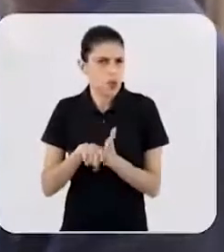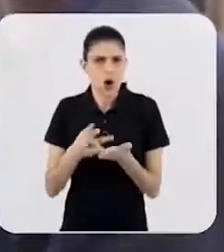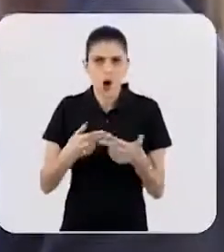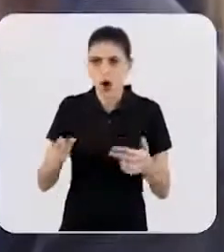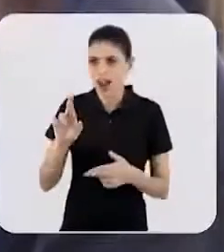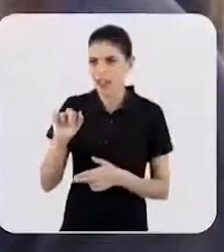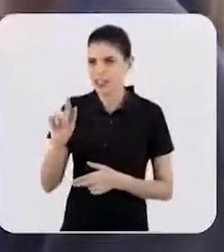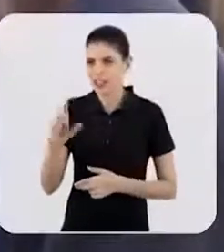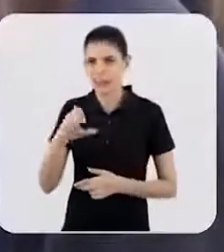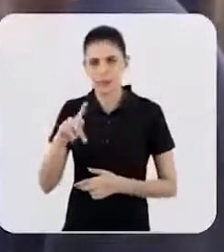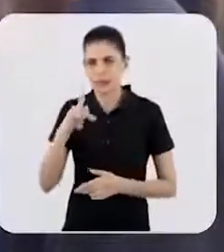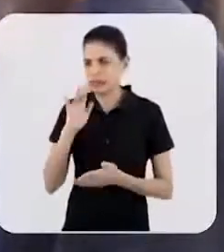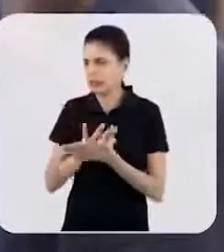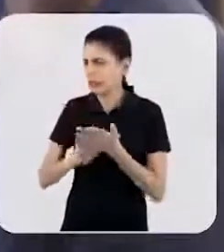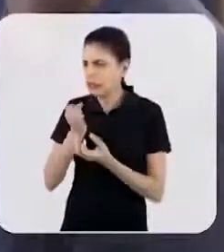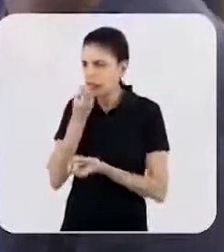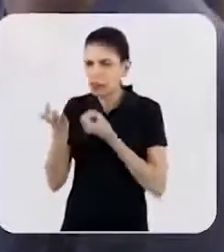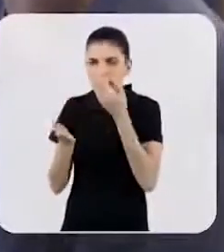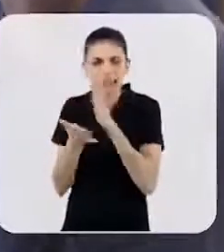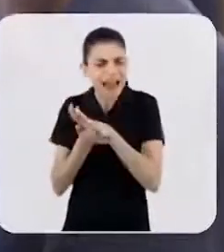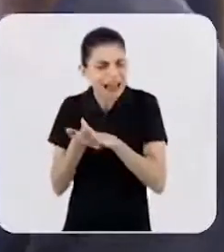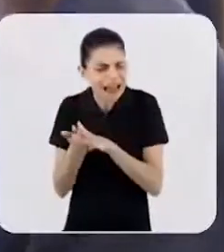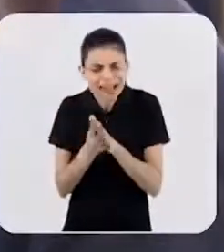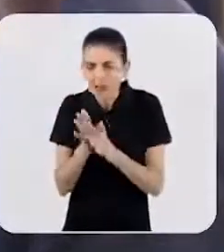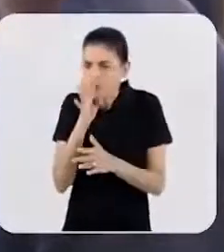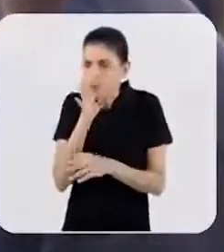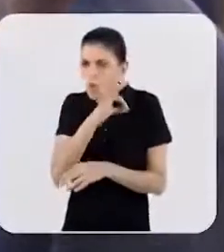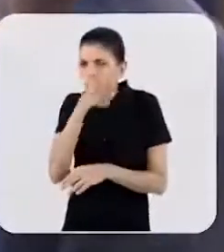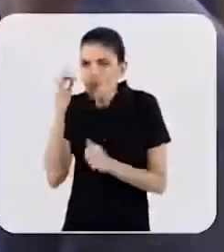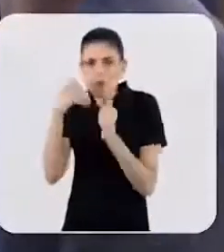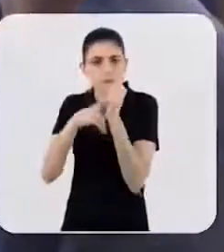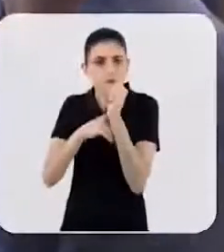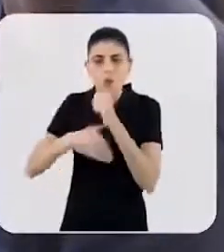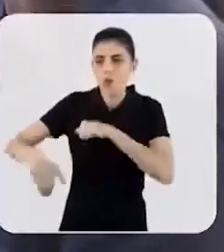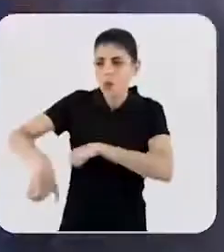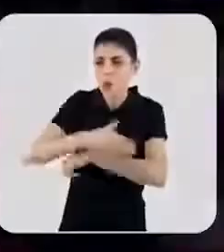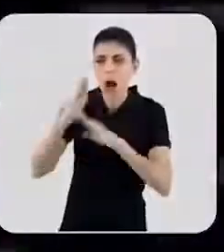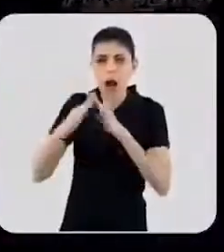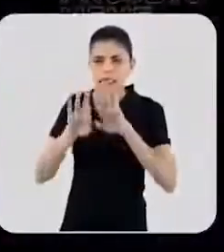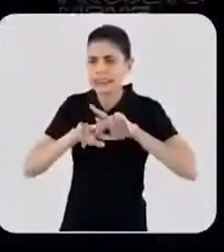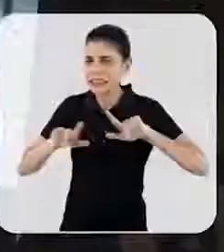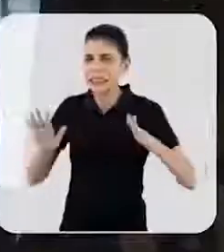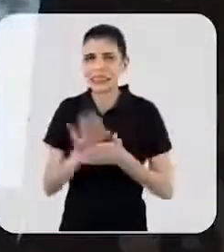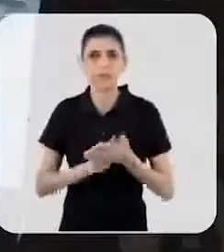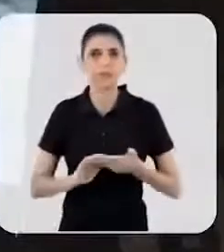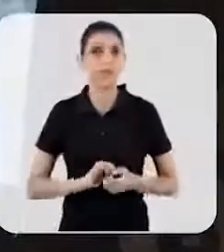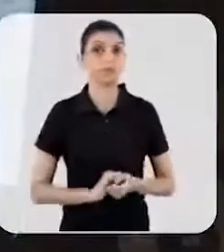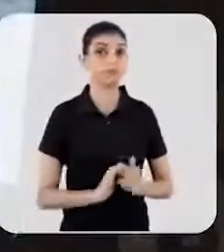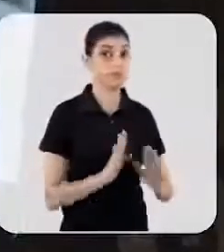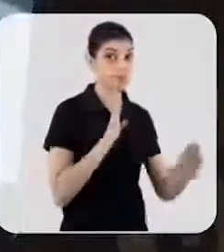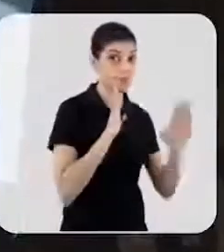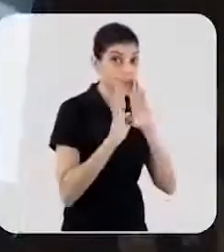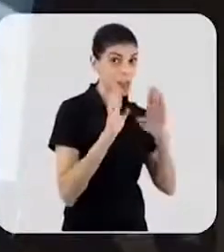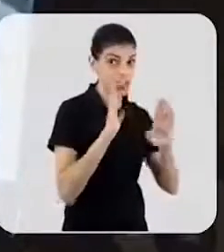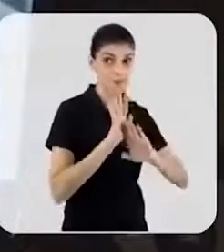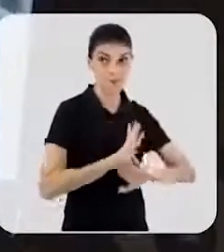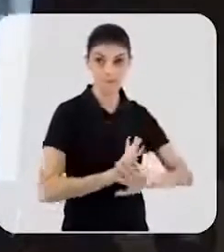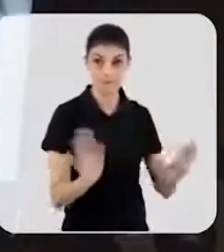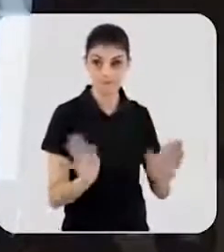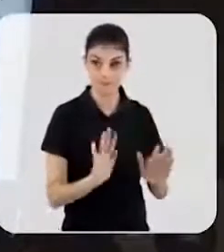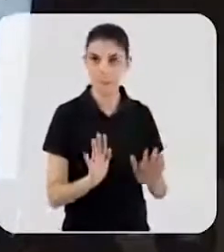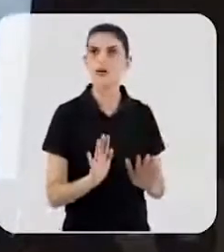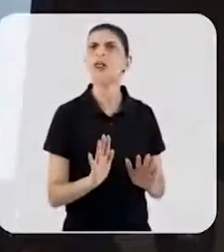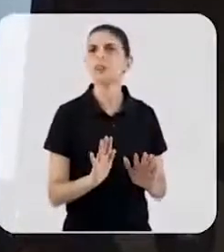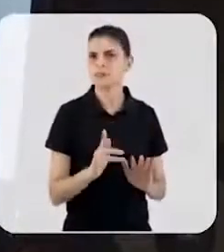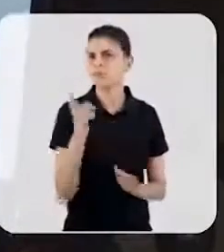pessoais é muito difícil de reverter esse quadro. Ele vai usar seu CPF, vai usar seu endereço, vai pedir empréstimos. O Facebook não quis falar, mas o